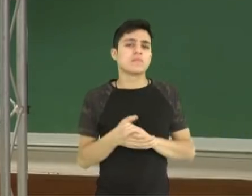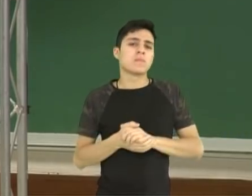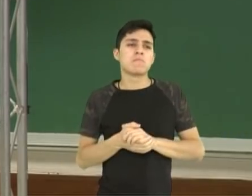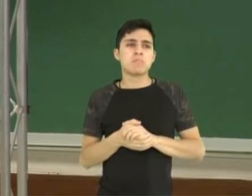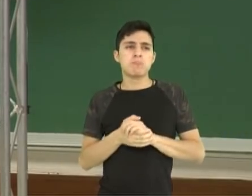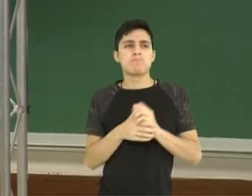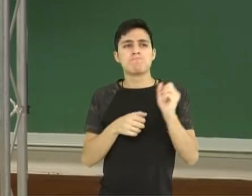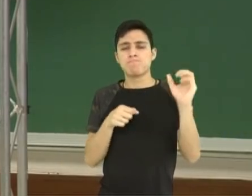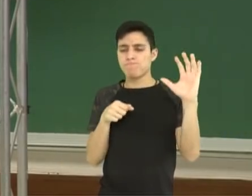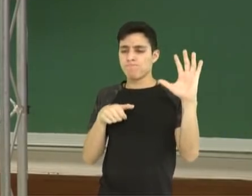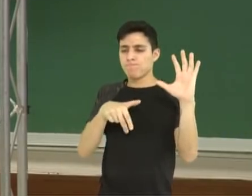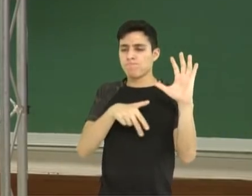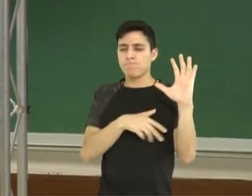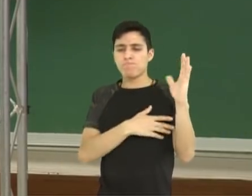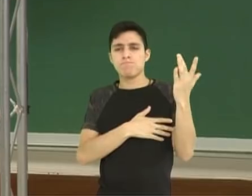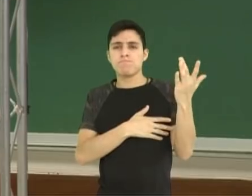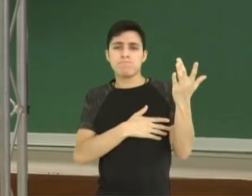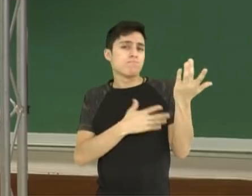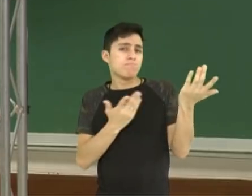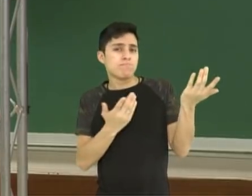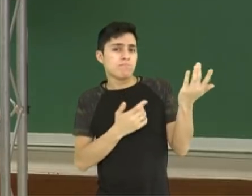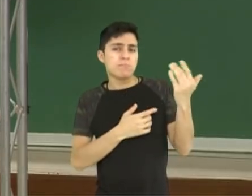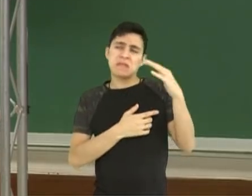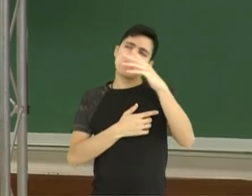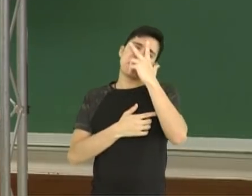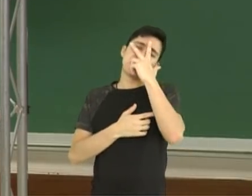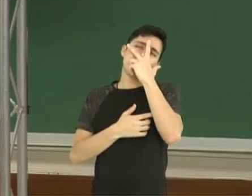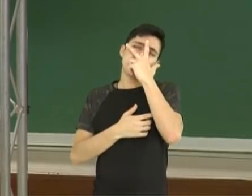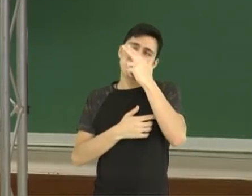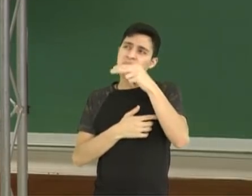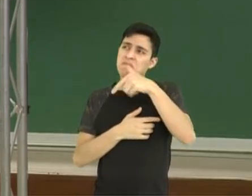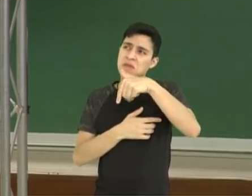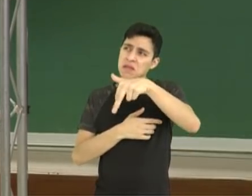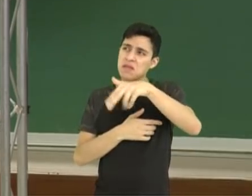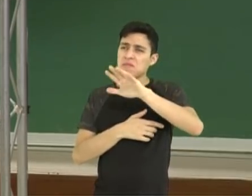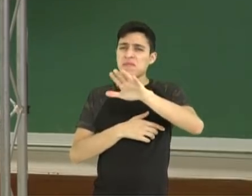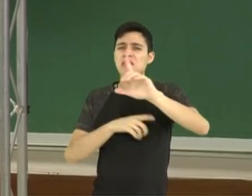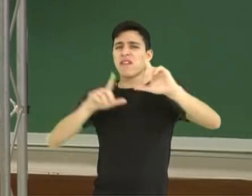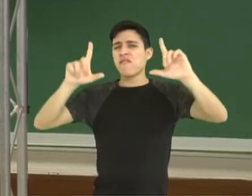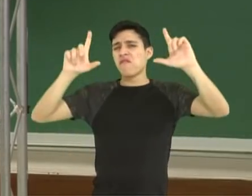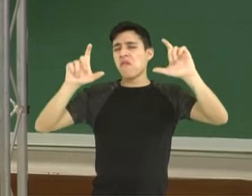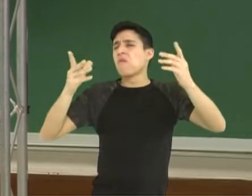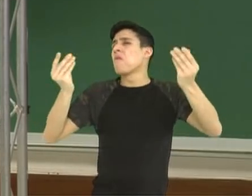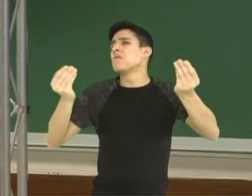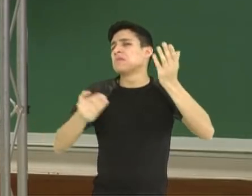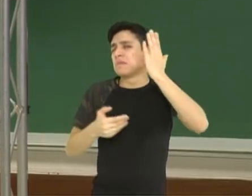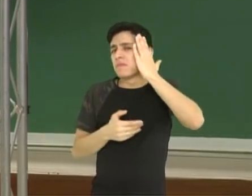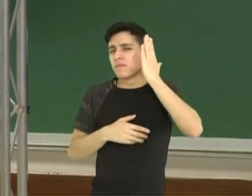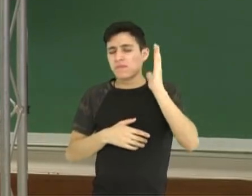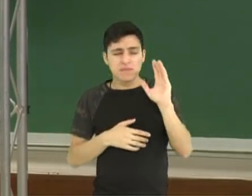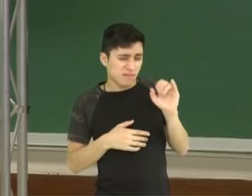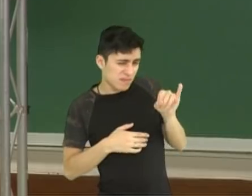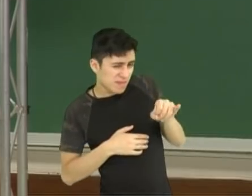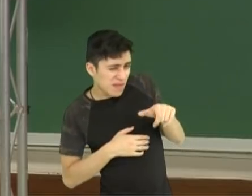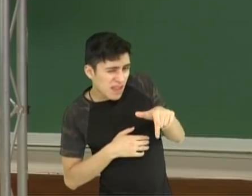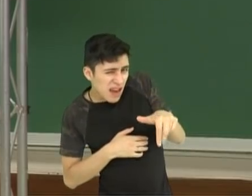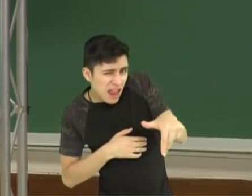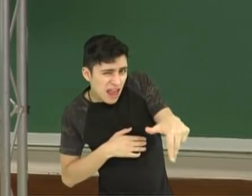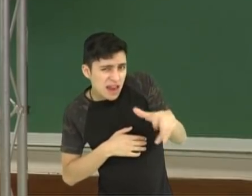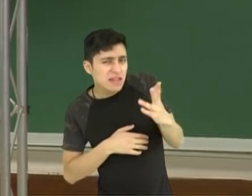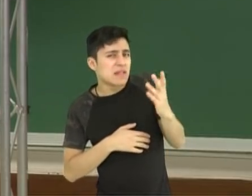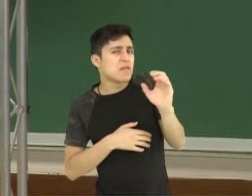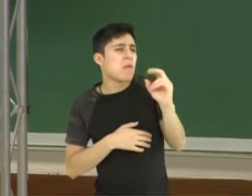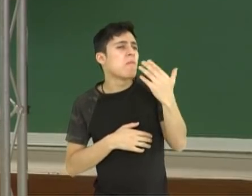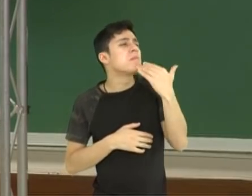Ah, Fabiano, é uma foto, ela está paradinha. Mas será que ela estava andando? Será que ela pediu para alguém essa fruta? Então eu vou dar um tempo